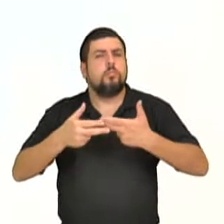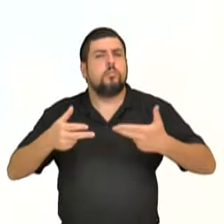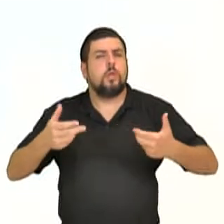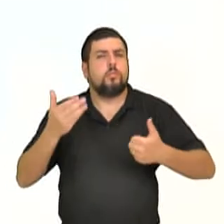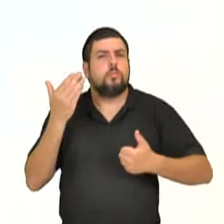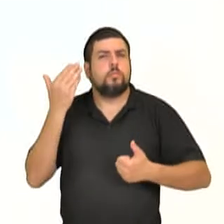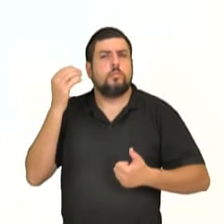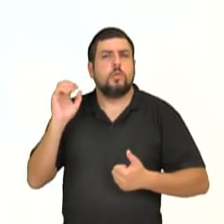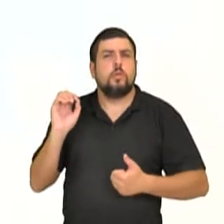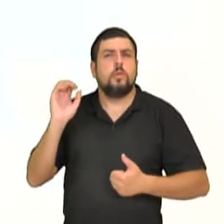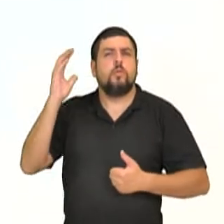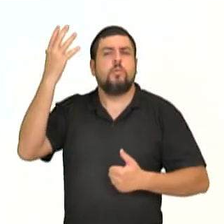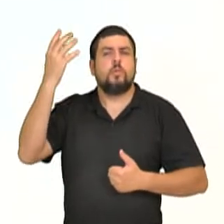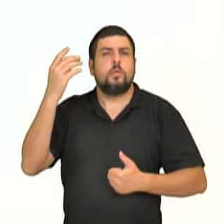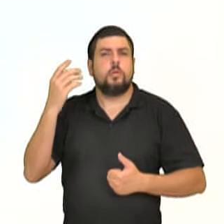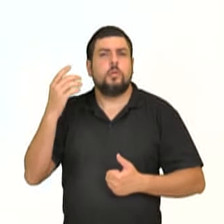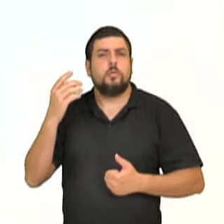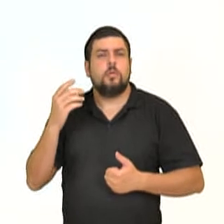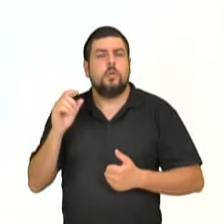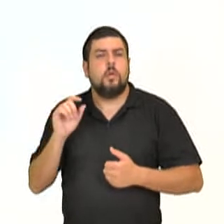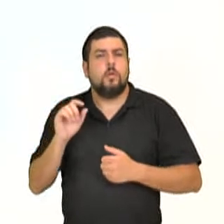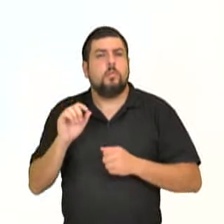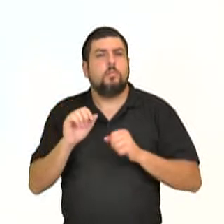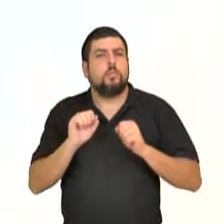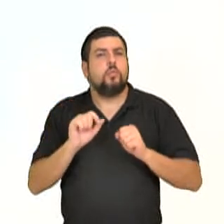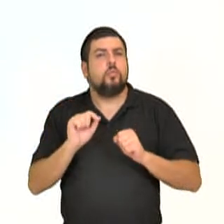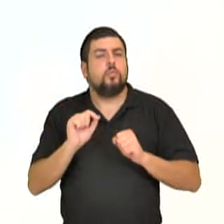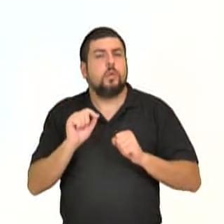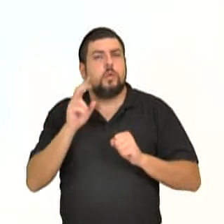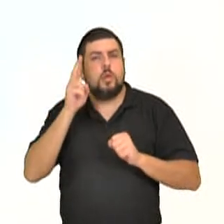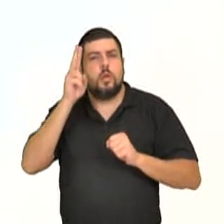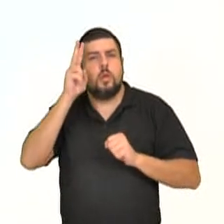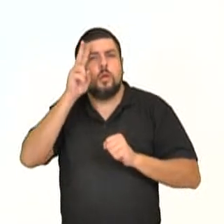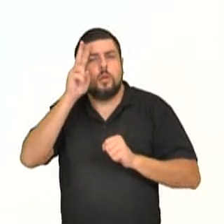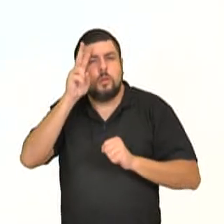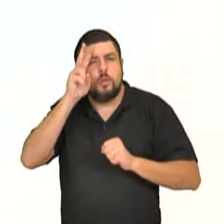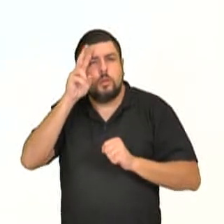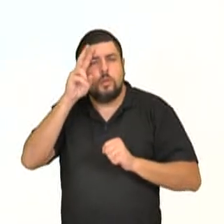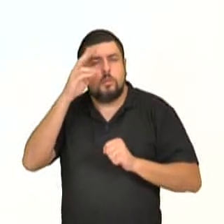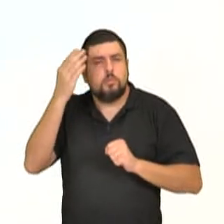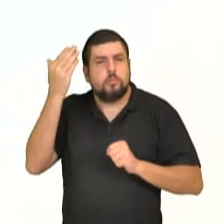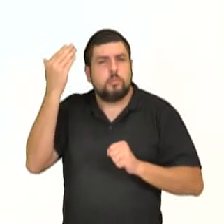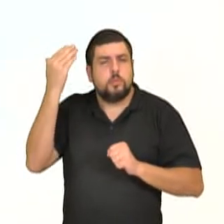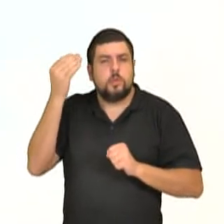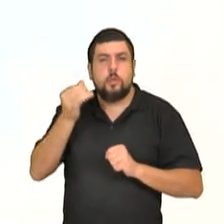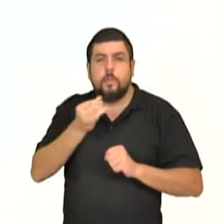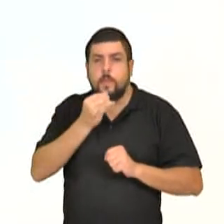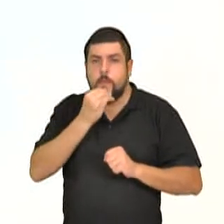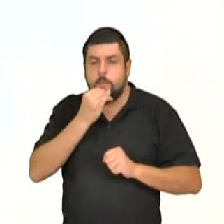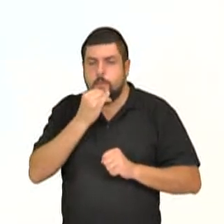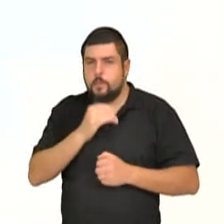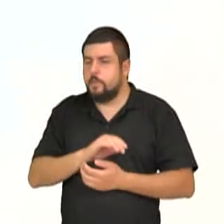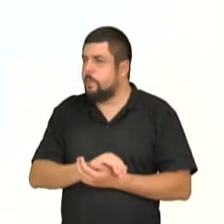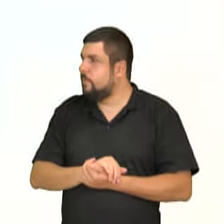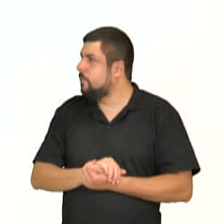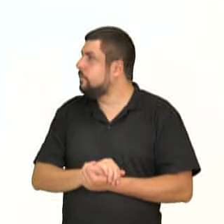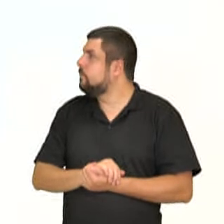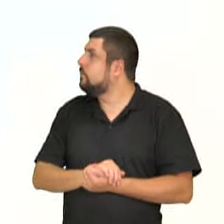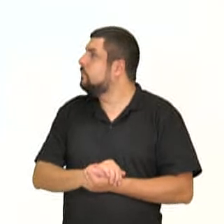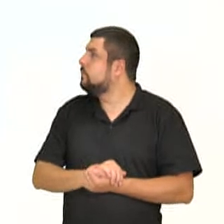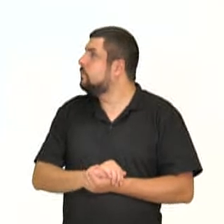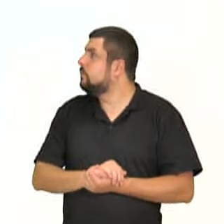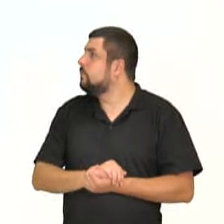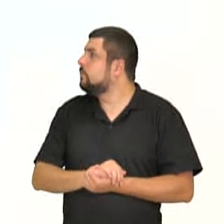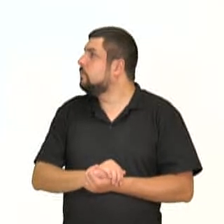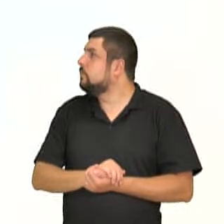determinado tempo, né, que faz referência a uma lembrança. Vamos ver o exemplo. Este país y